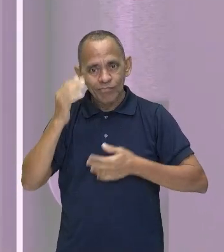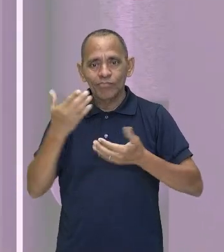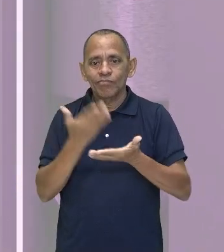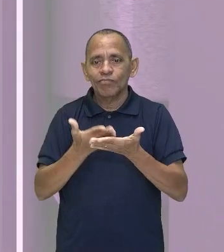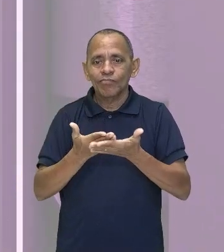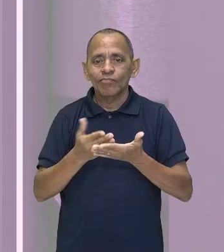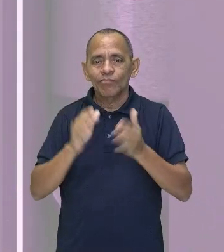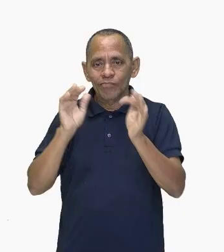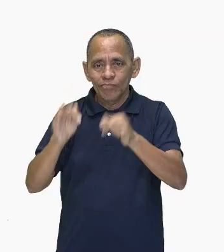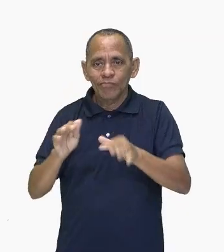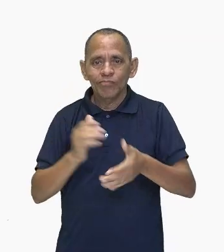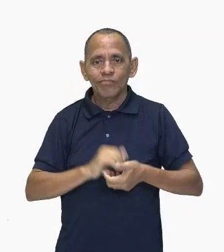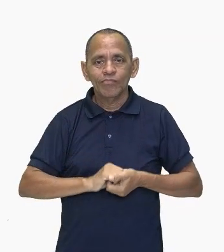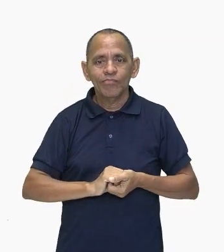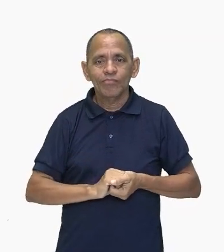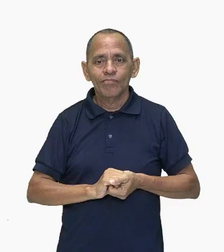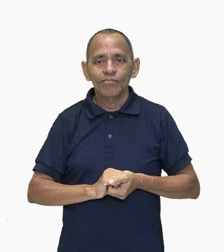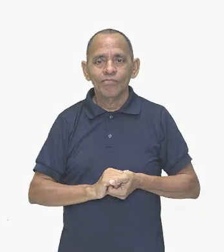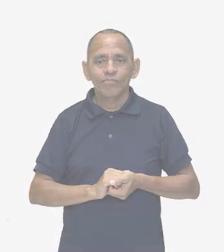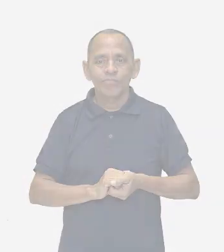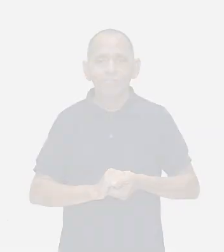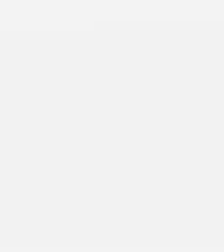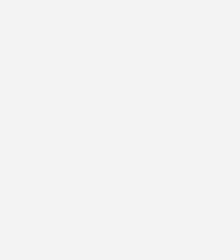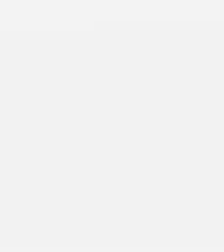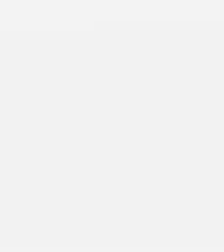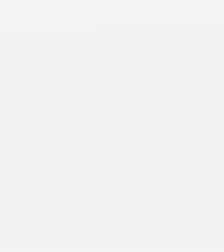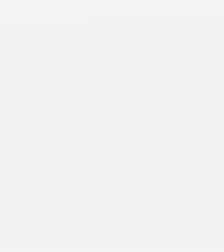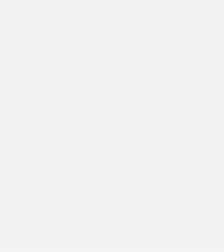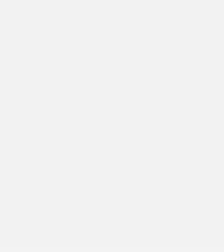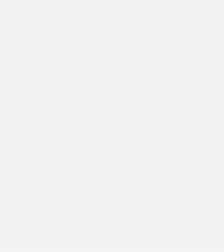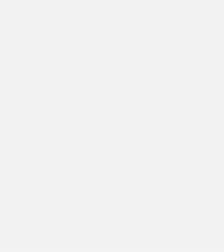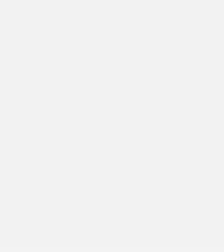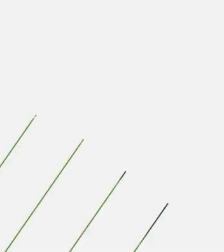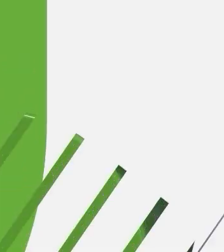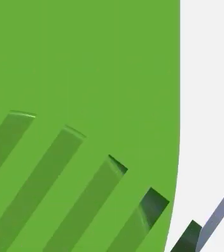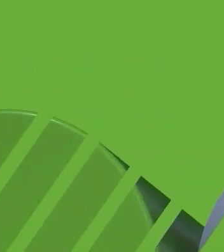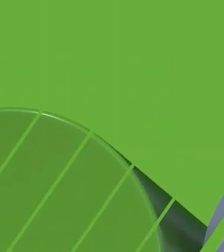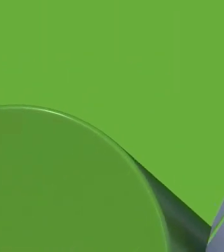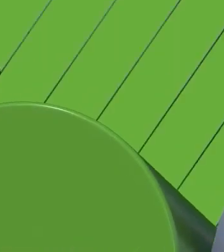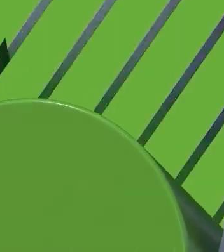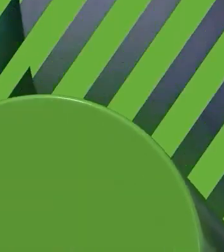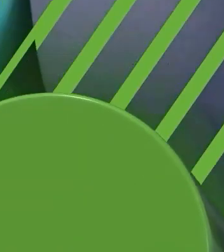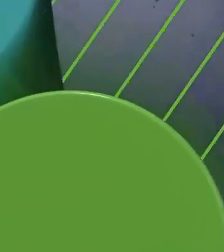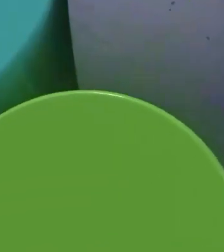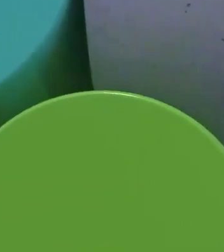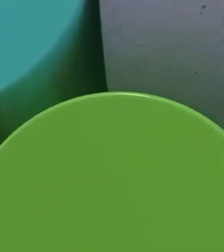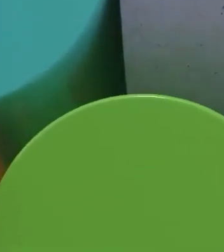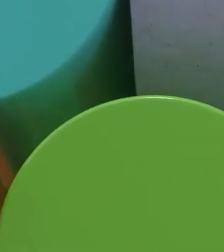fim da aula.